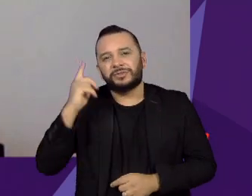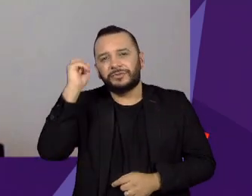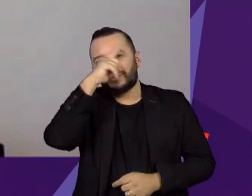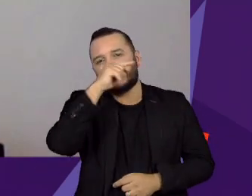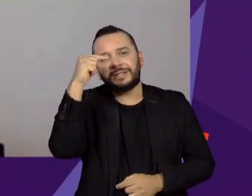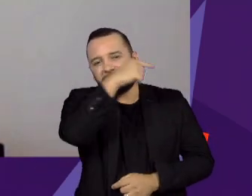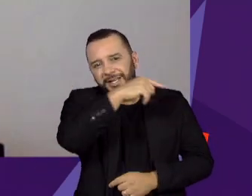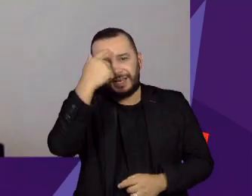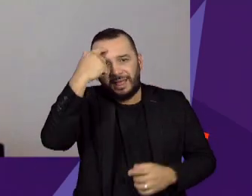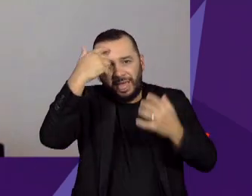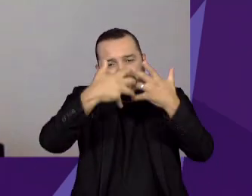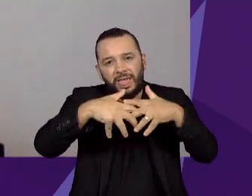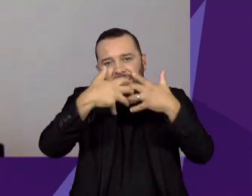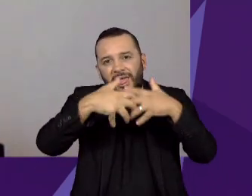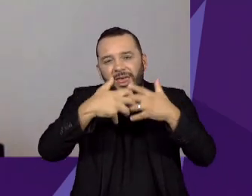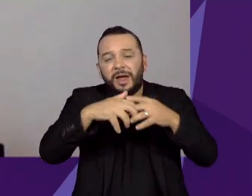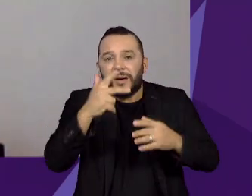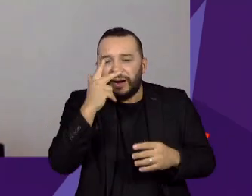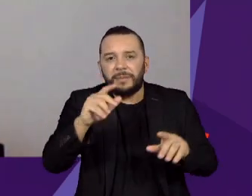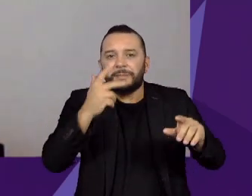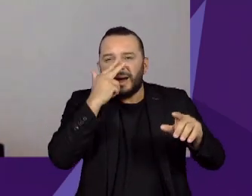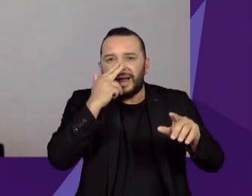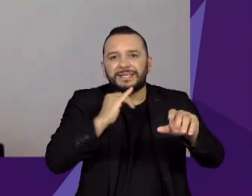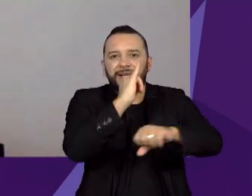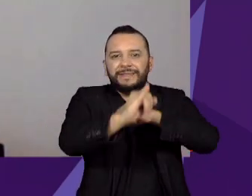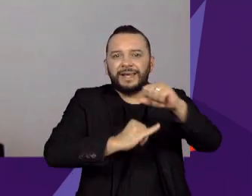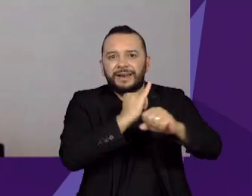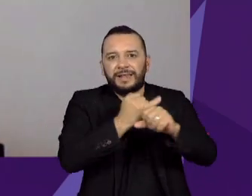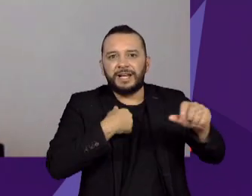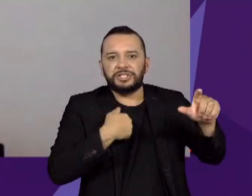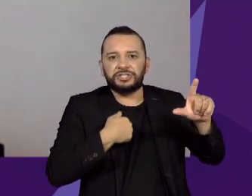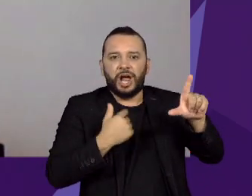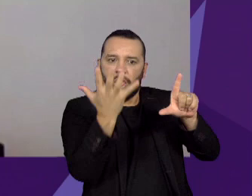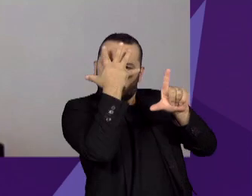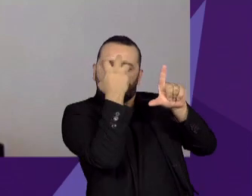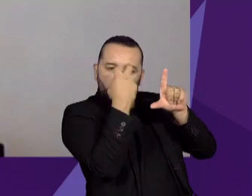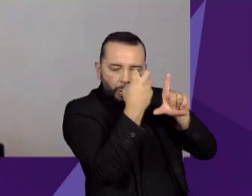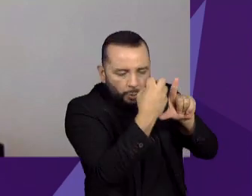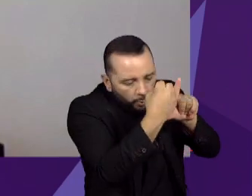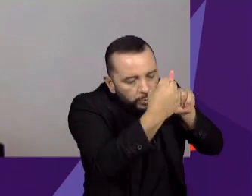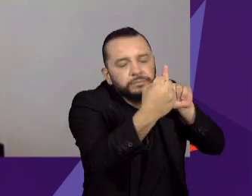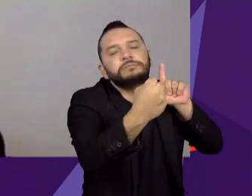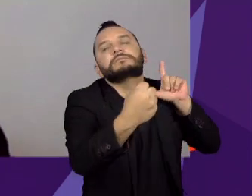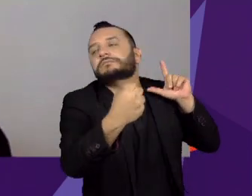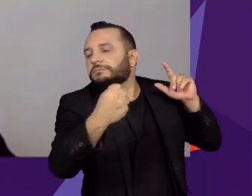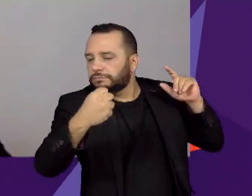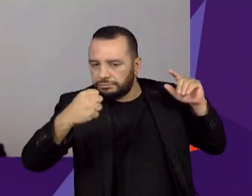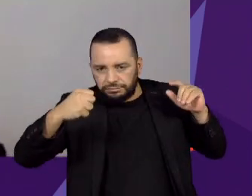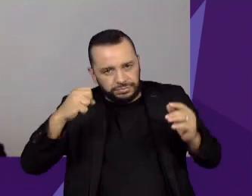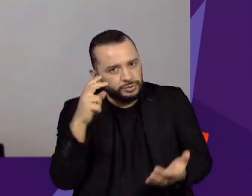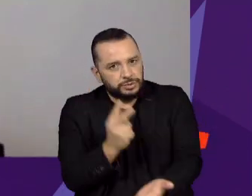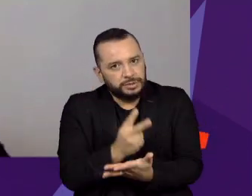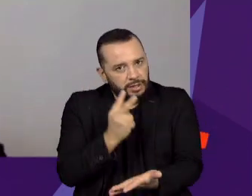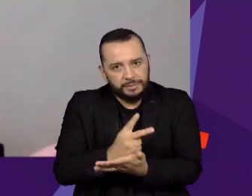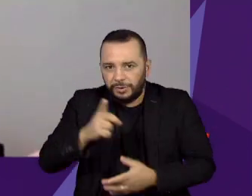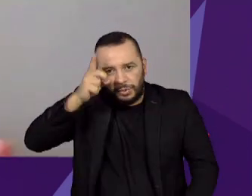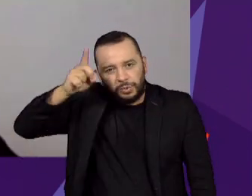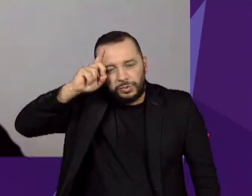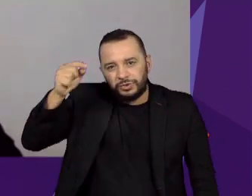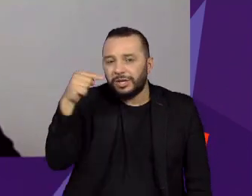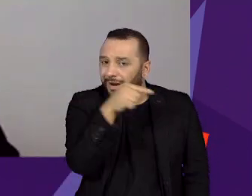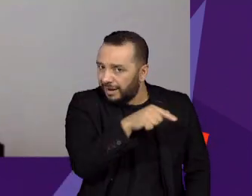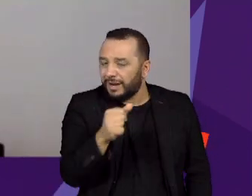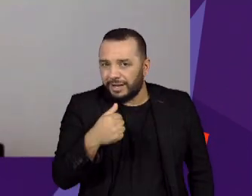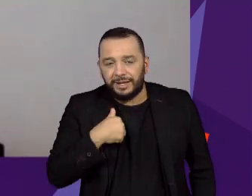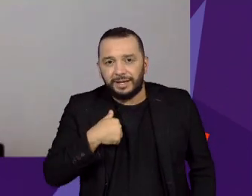foi abduzido pelo Deus internet, que esse coliseu moderno que é carne aos leões todos os dias. E ele vive de dar